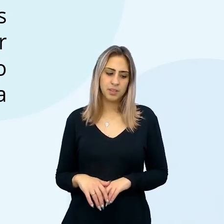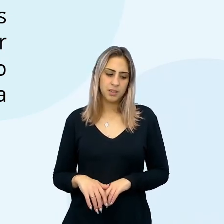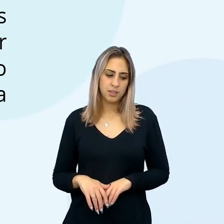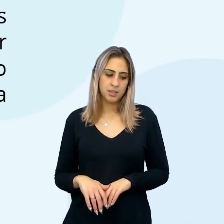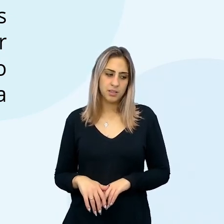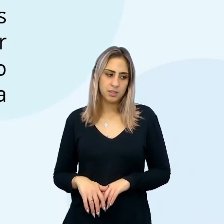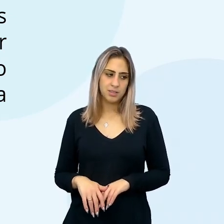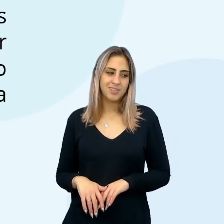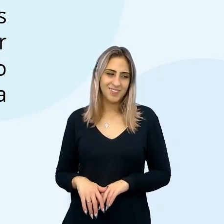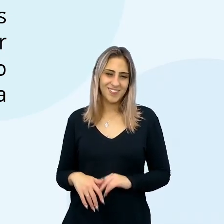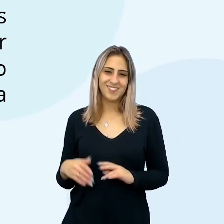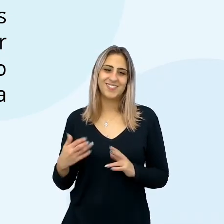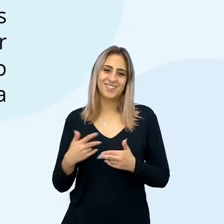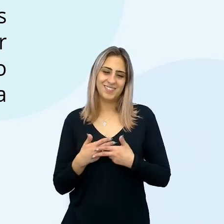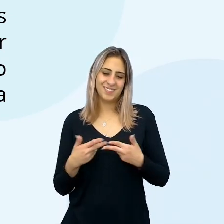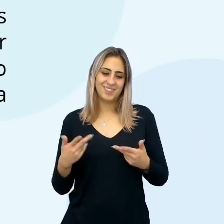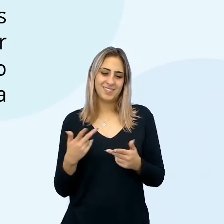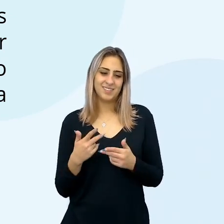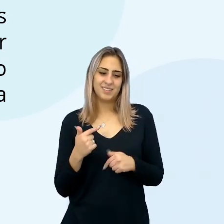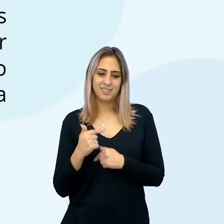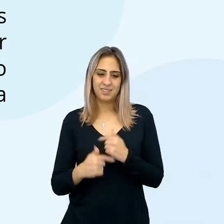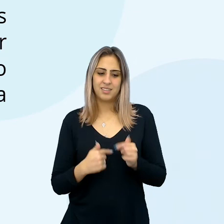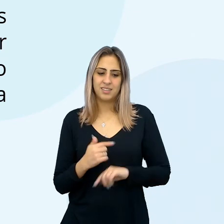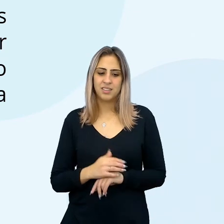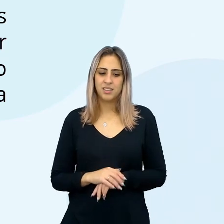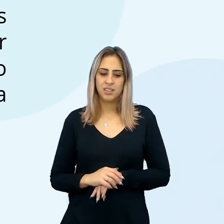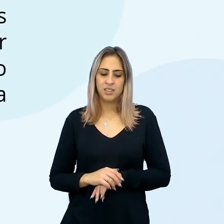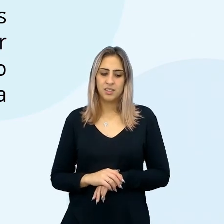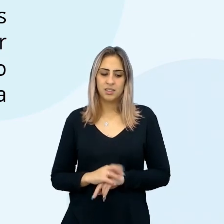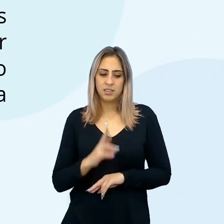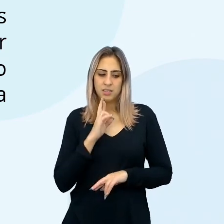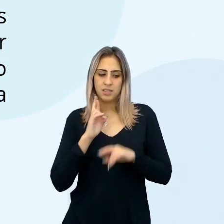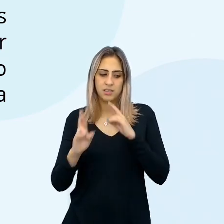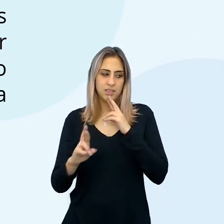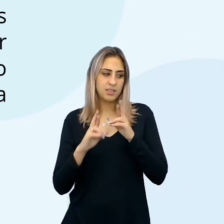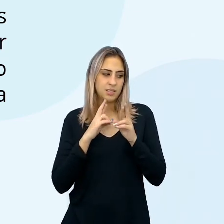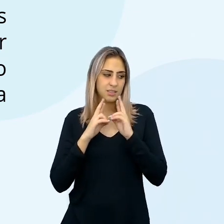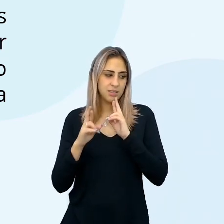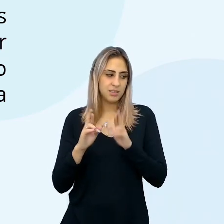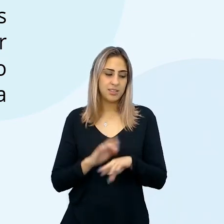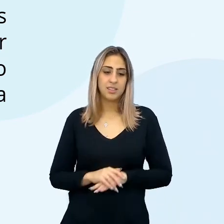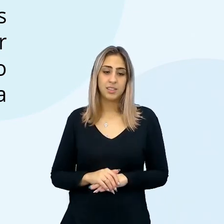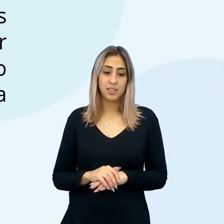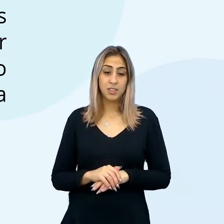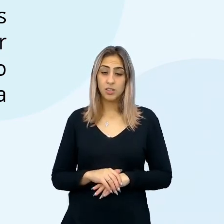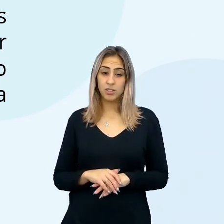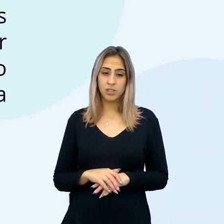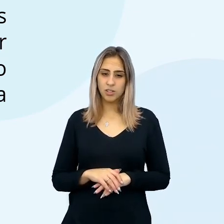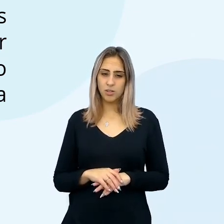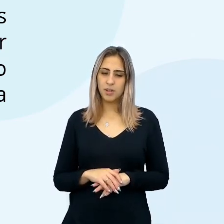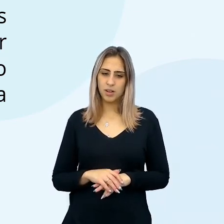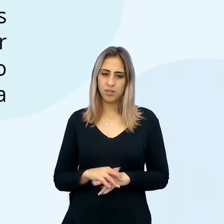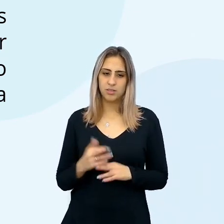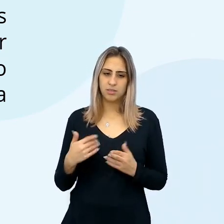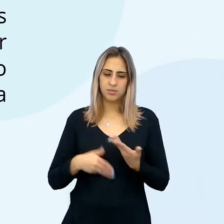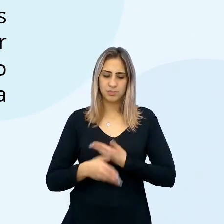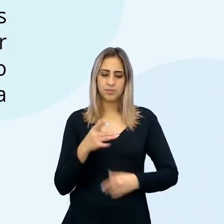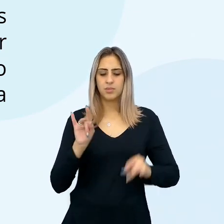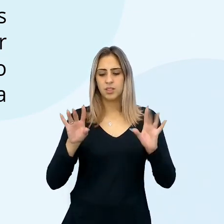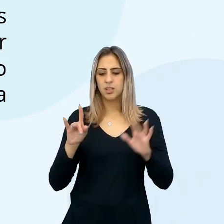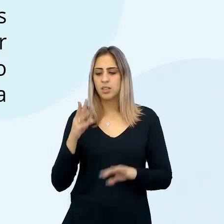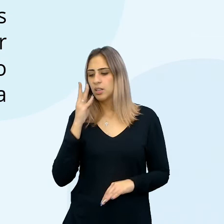problemas civilizacionais mesmo, né? À medida em que a resposta que a gente vai dando para essas questões,